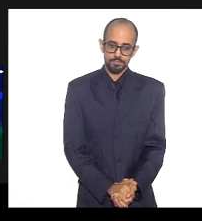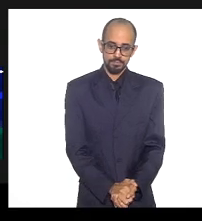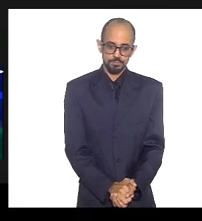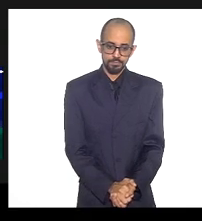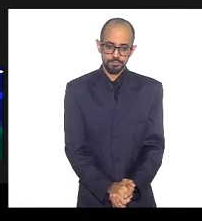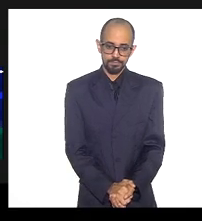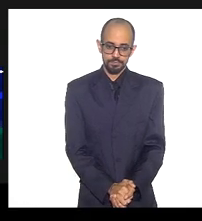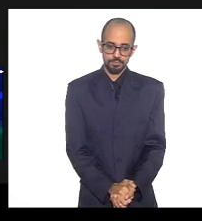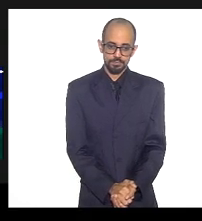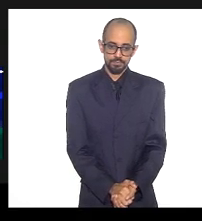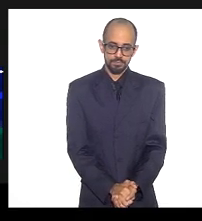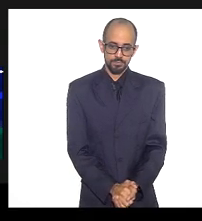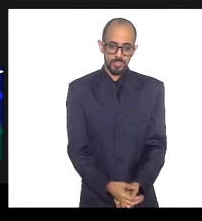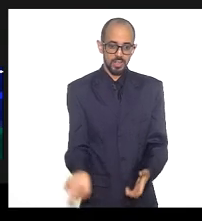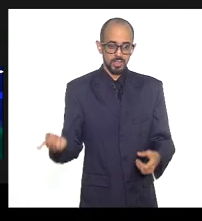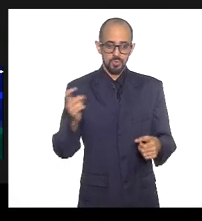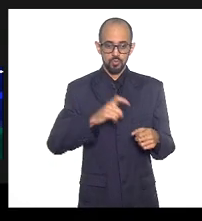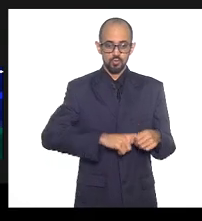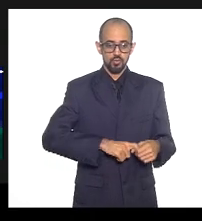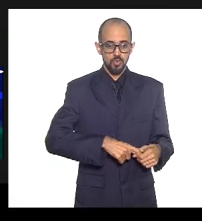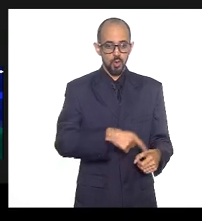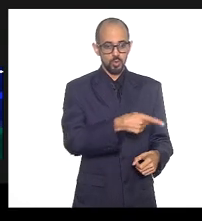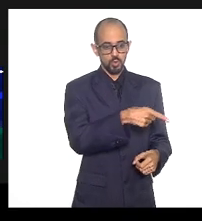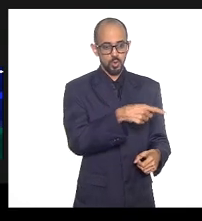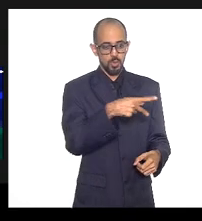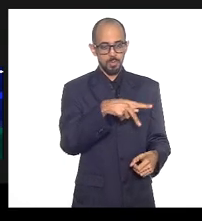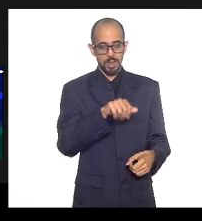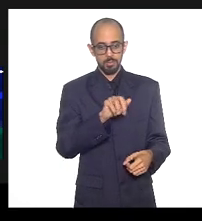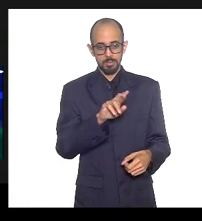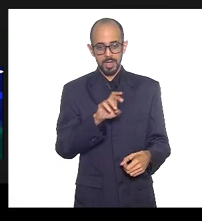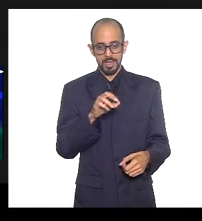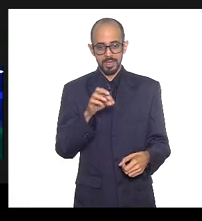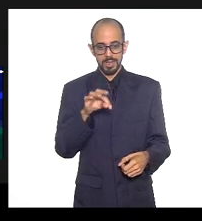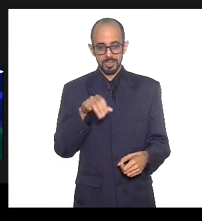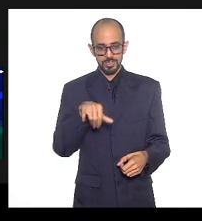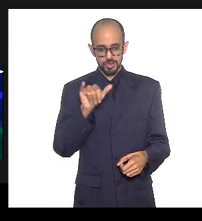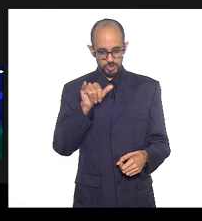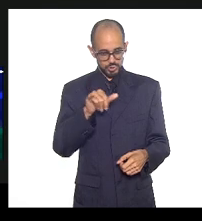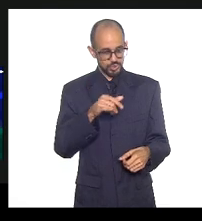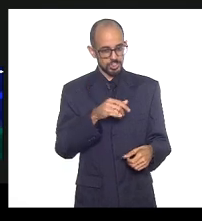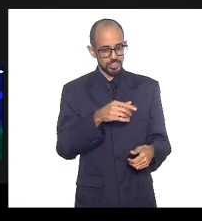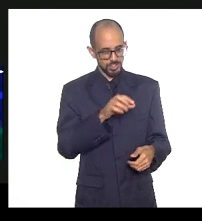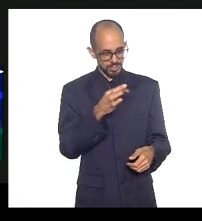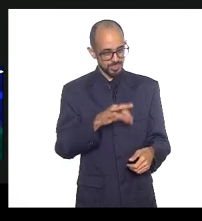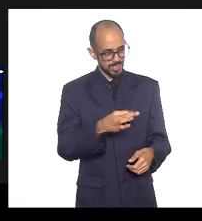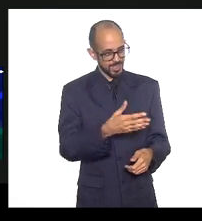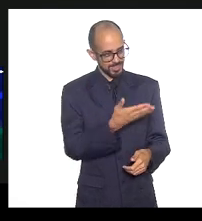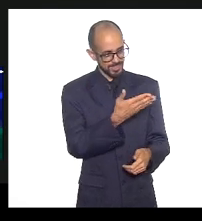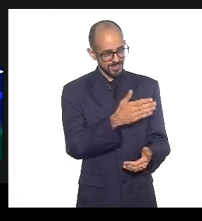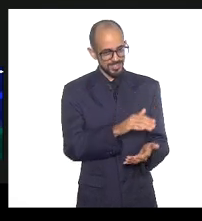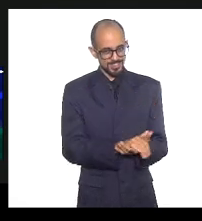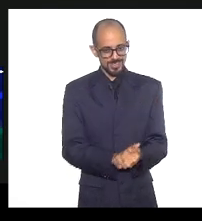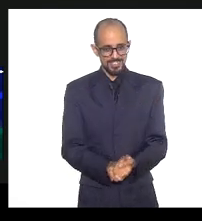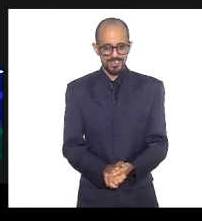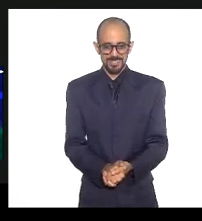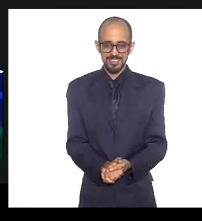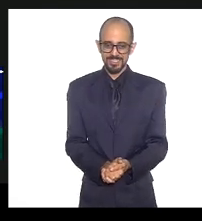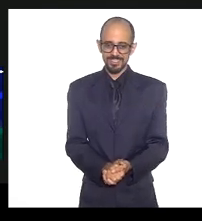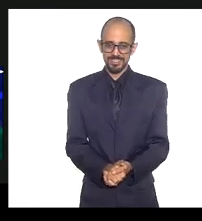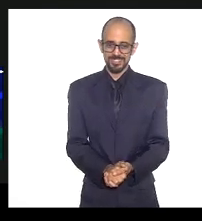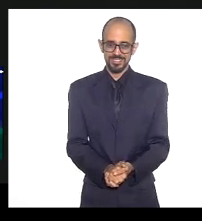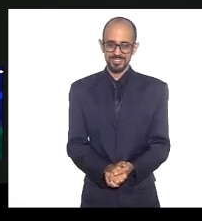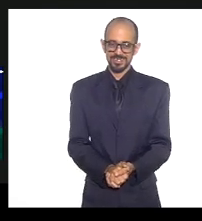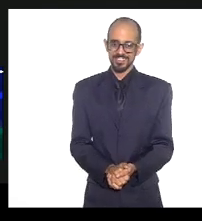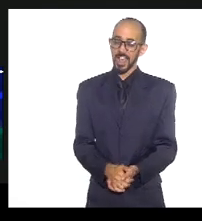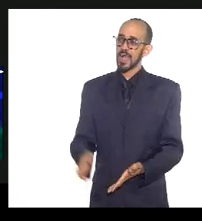voltou para os braços do Paraty mas que tem nobre